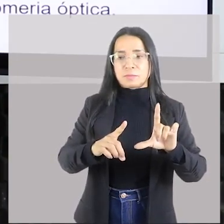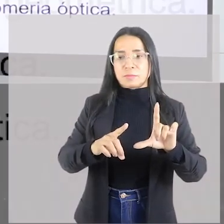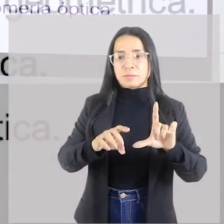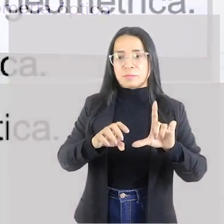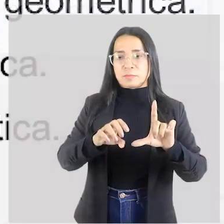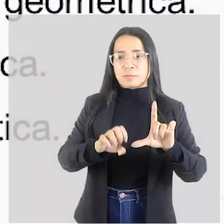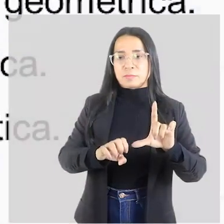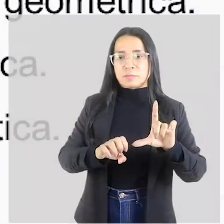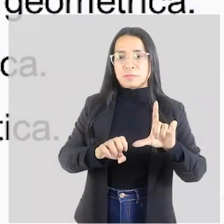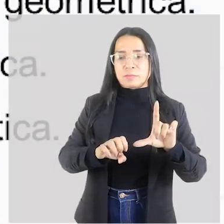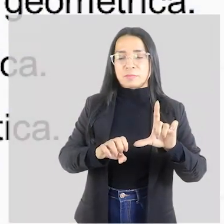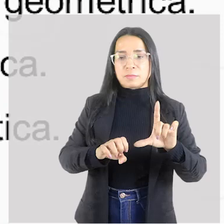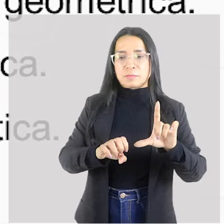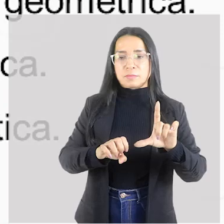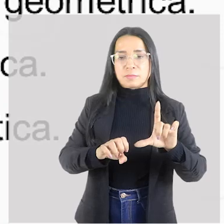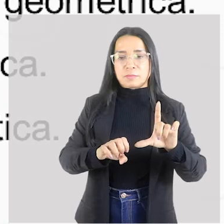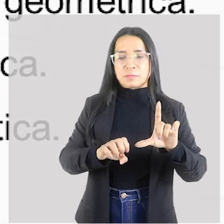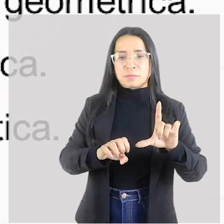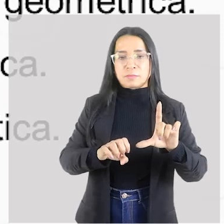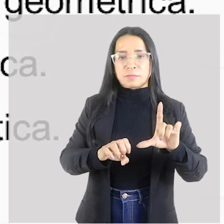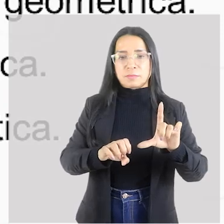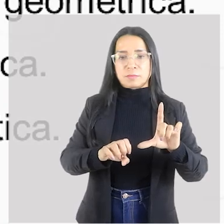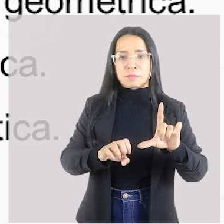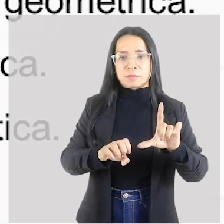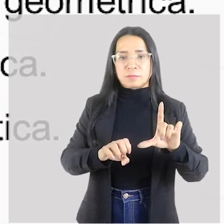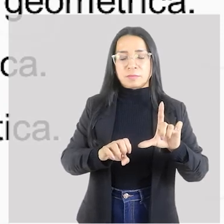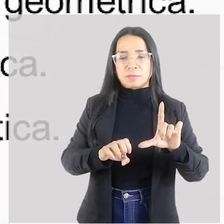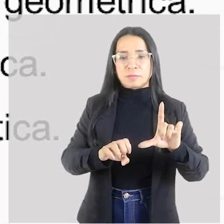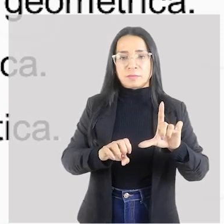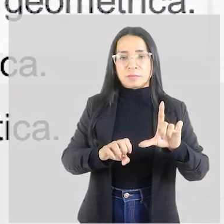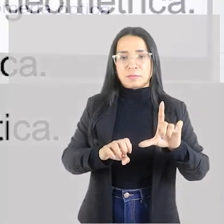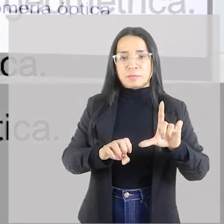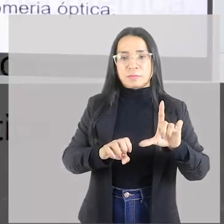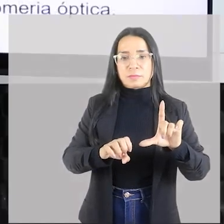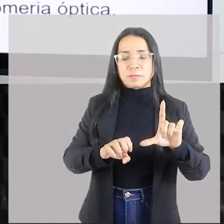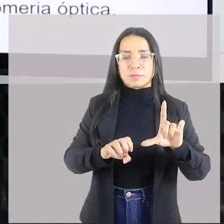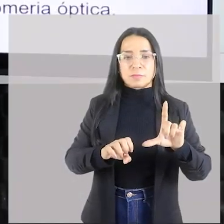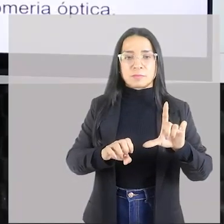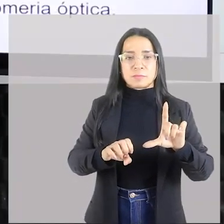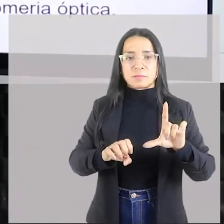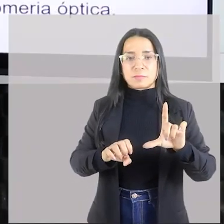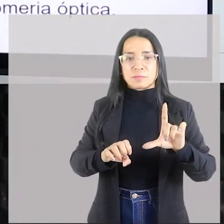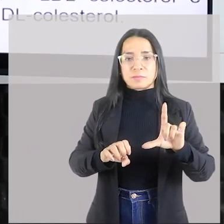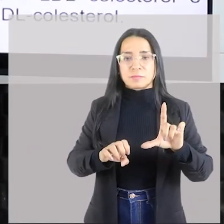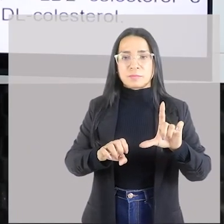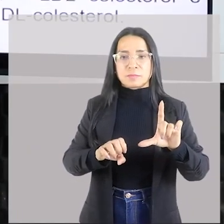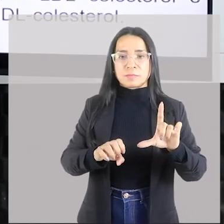tá? Nada a ver com isomeria óptica, essa parte bem aqui que eu estou te mostrando.